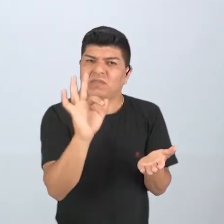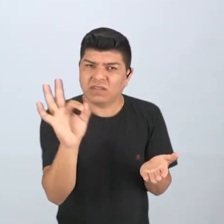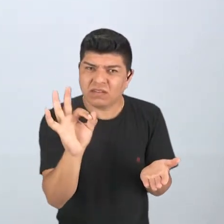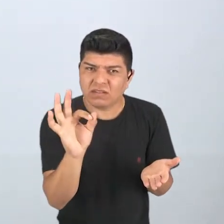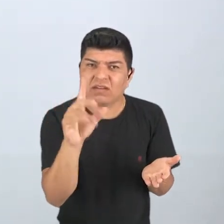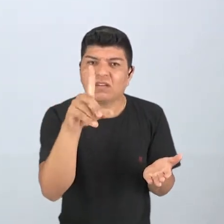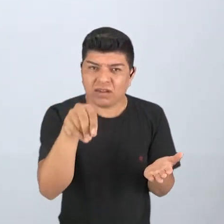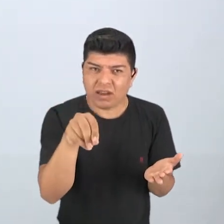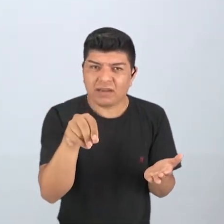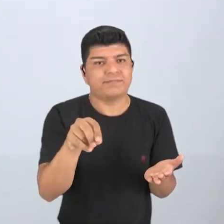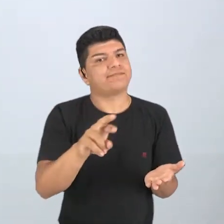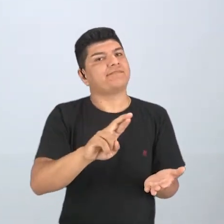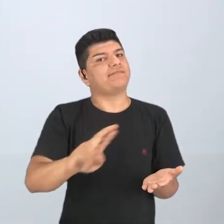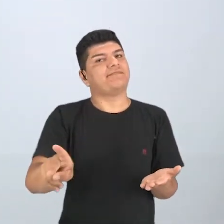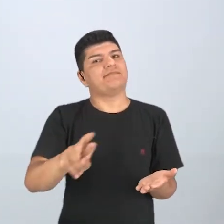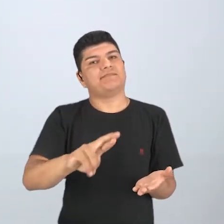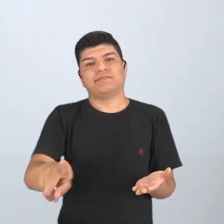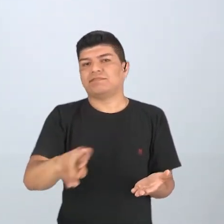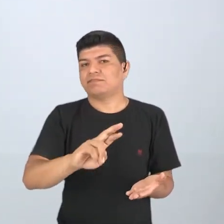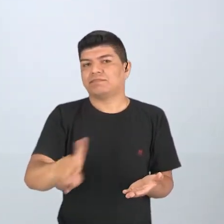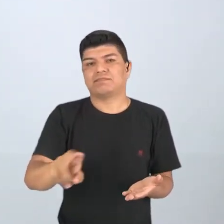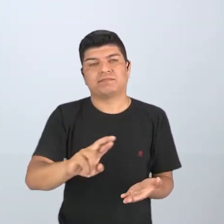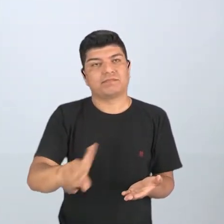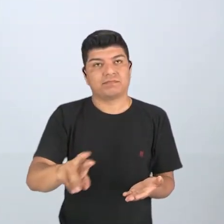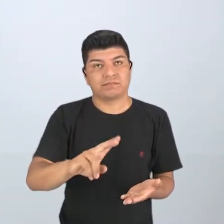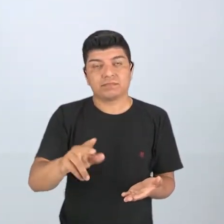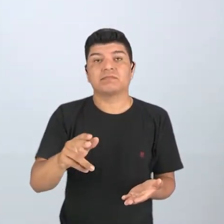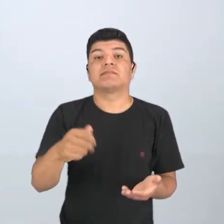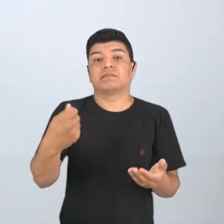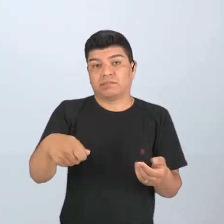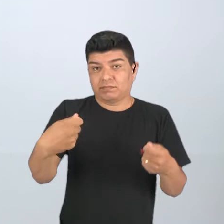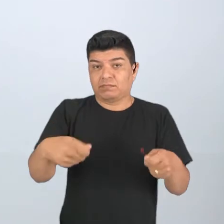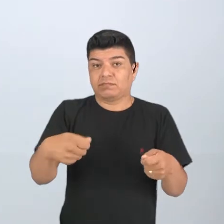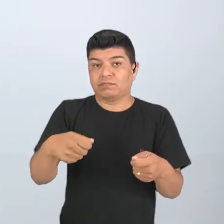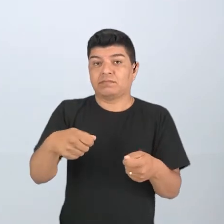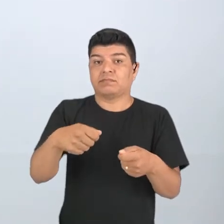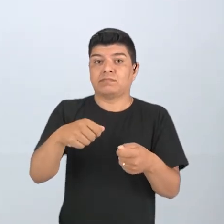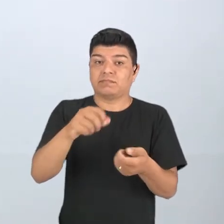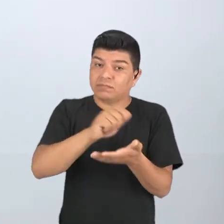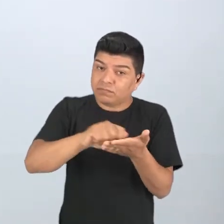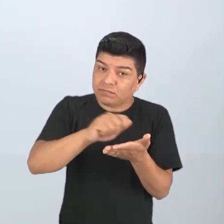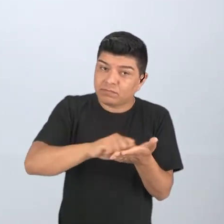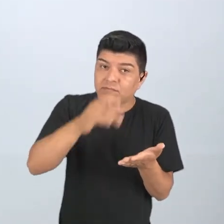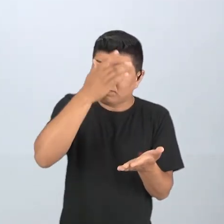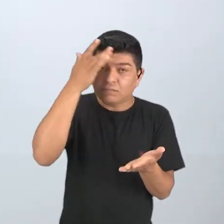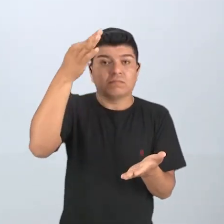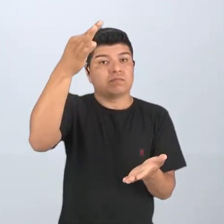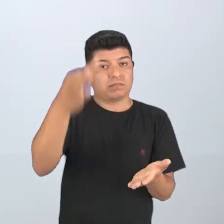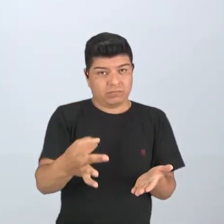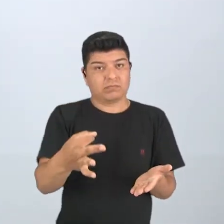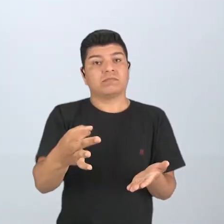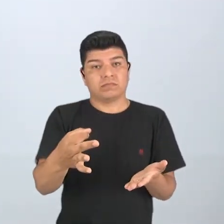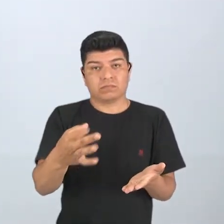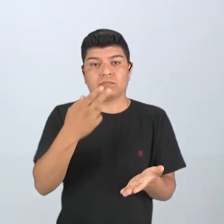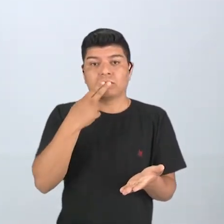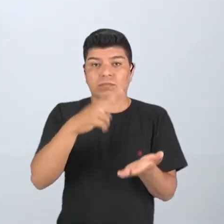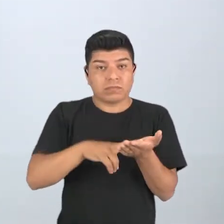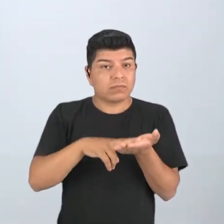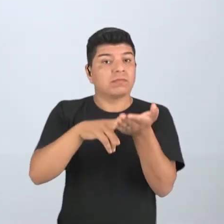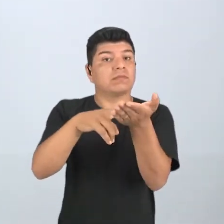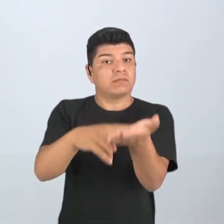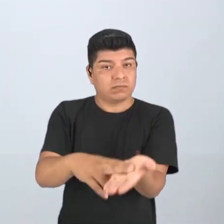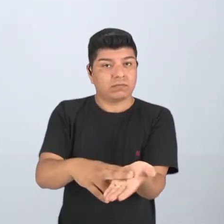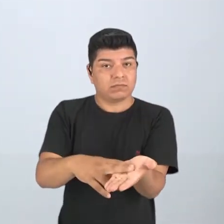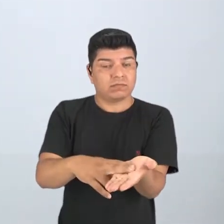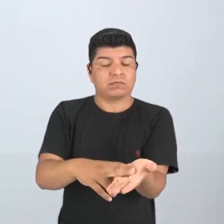É assim que funciona? Não, você vai ter que escrever essa carta para alguém, que vai ser o destinatário, e a pessoa que escreve vai ser